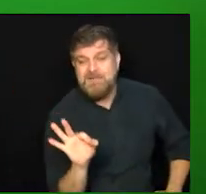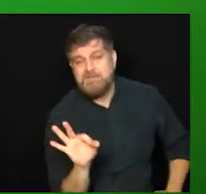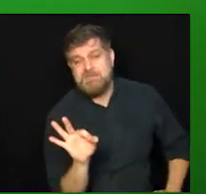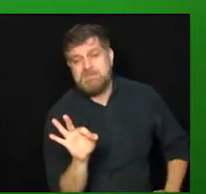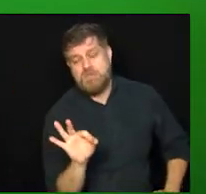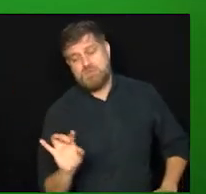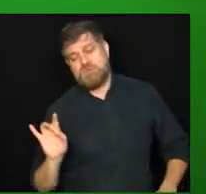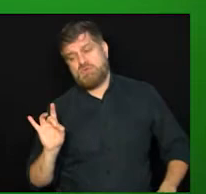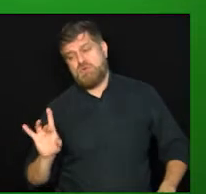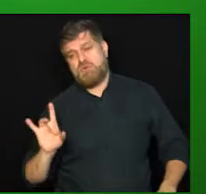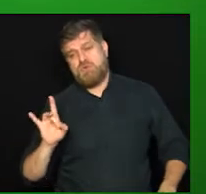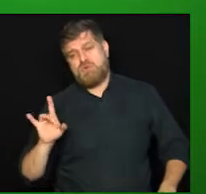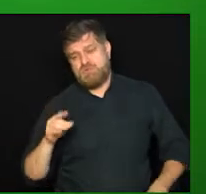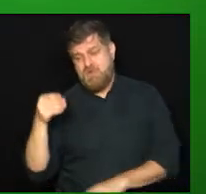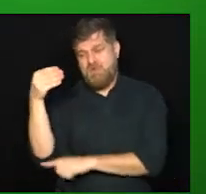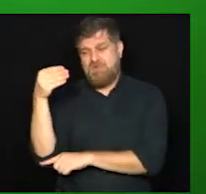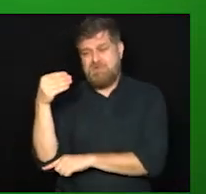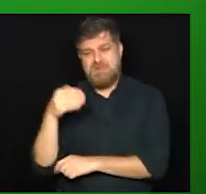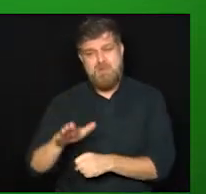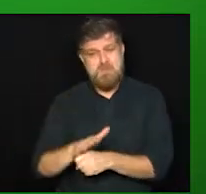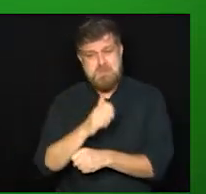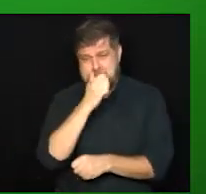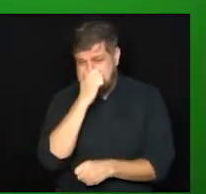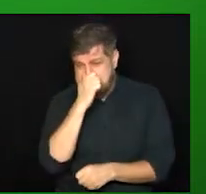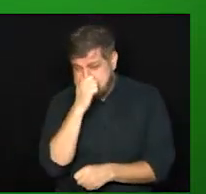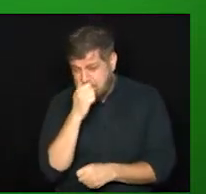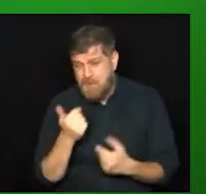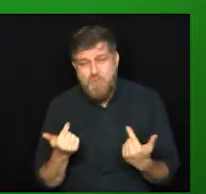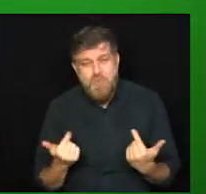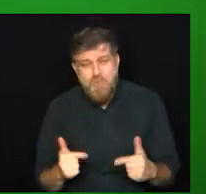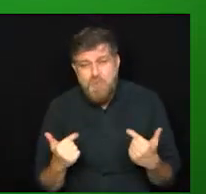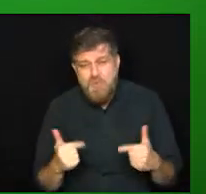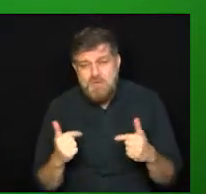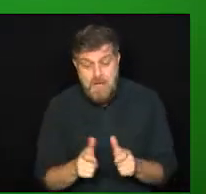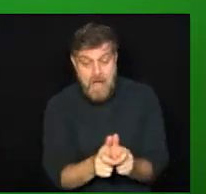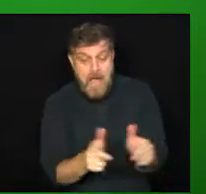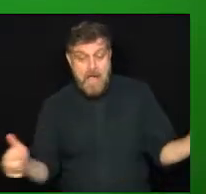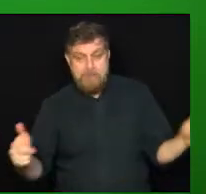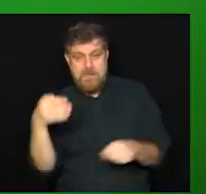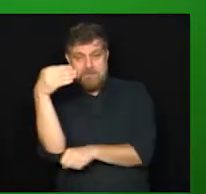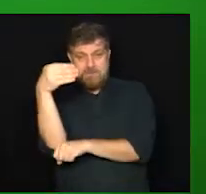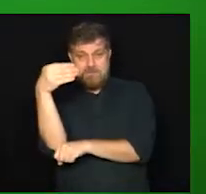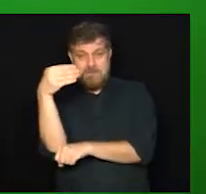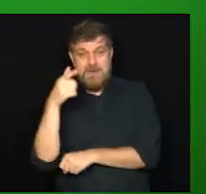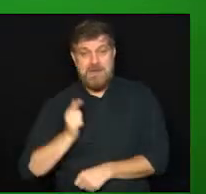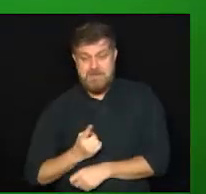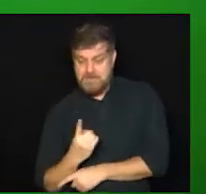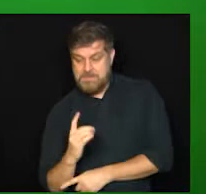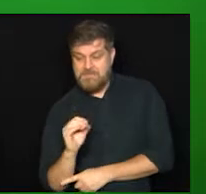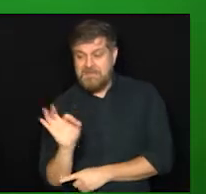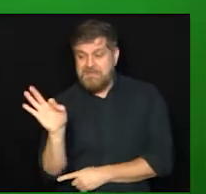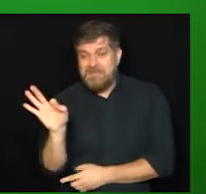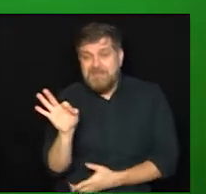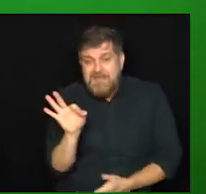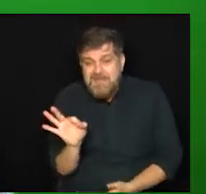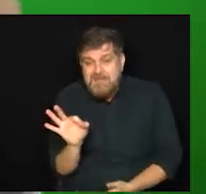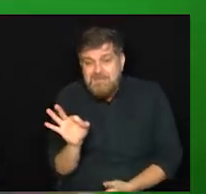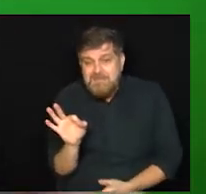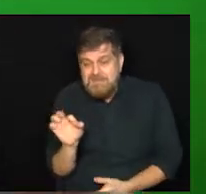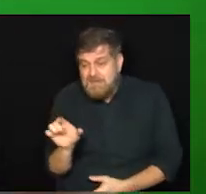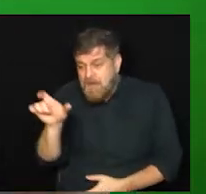30% de ocupação. Mas boa parte dos hotéis com 10% de ocupação.